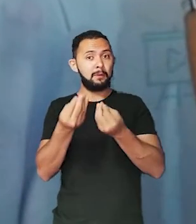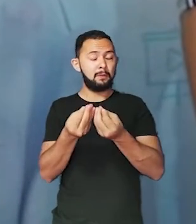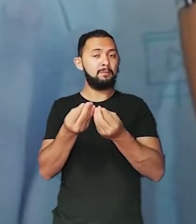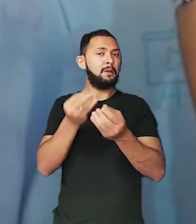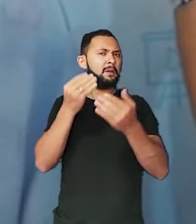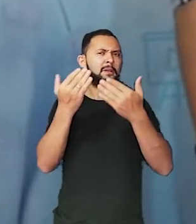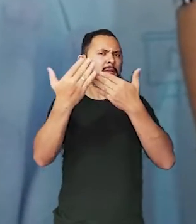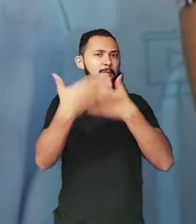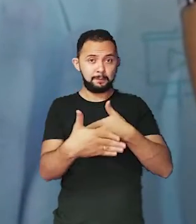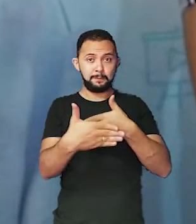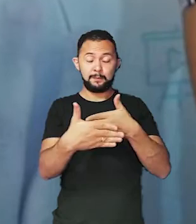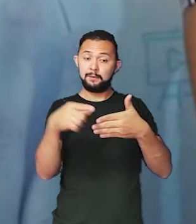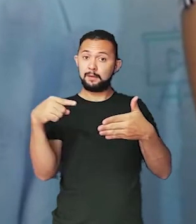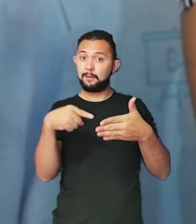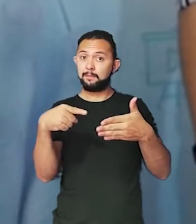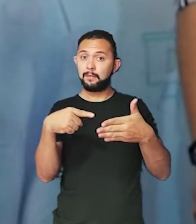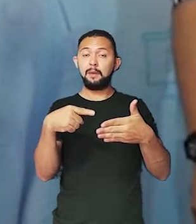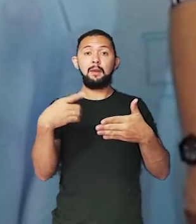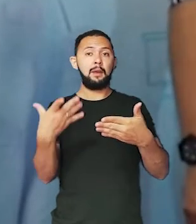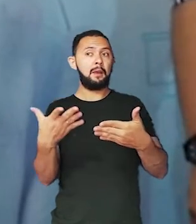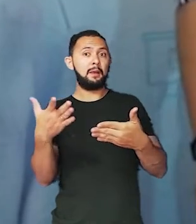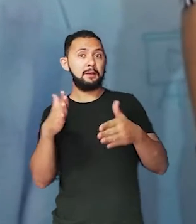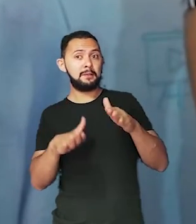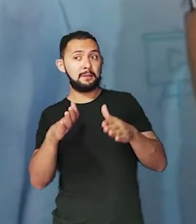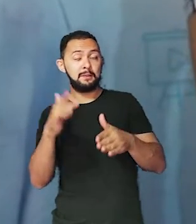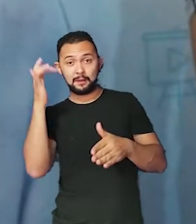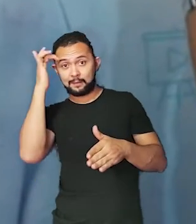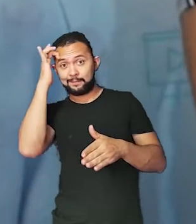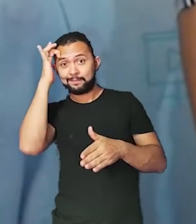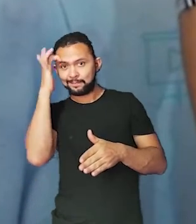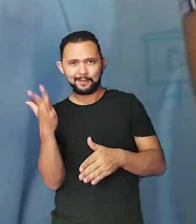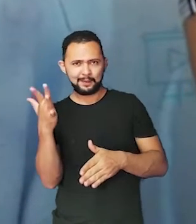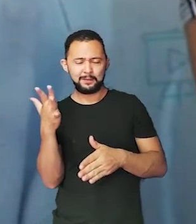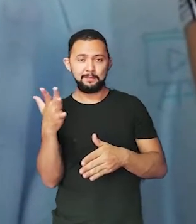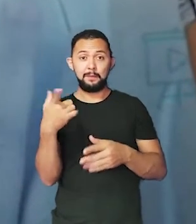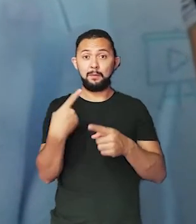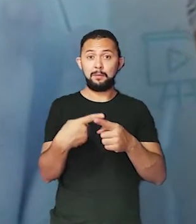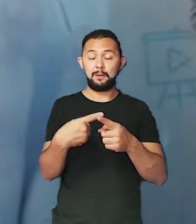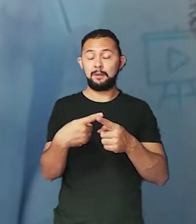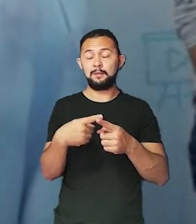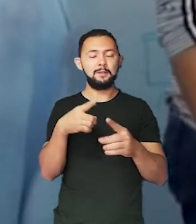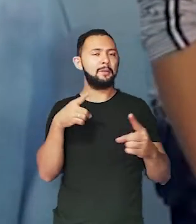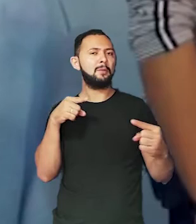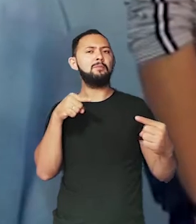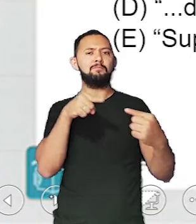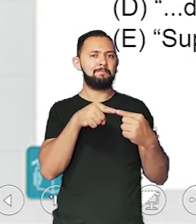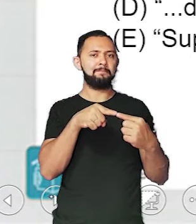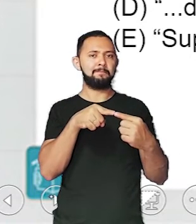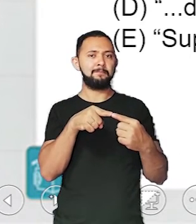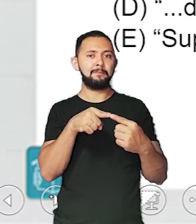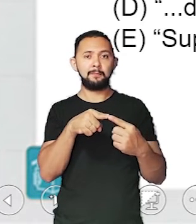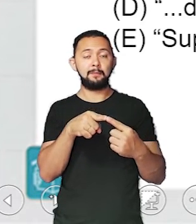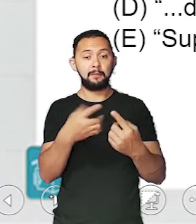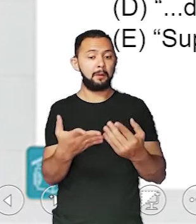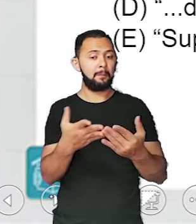fazer, das provas que vocês vão fazer, elas tornam a brincadeira bem mais tranquila, ok? Então vamos observar o que cada